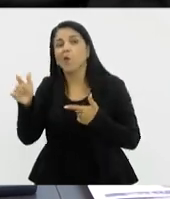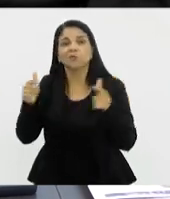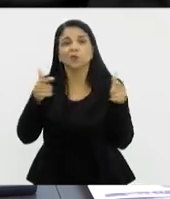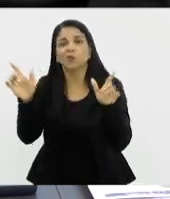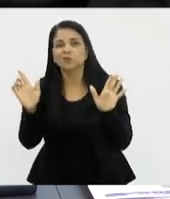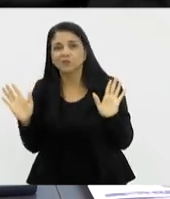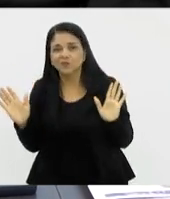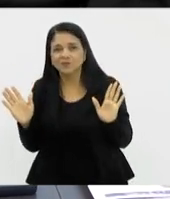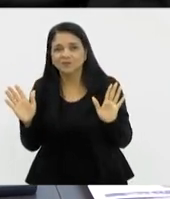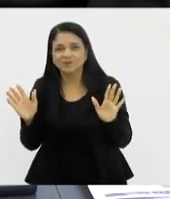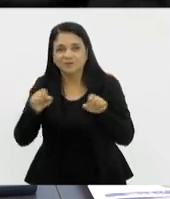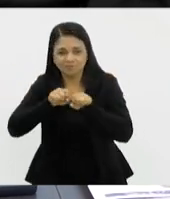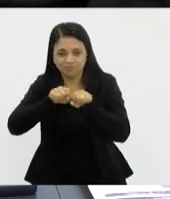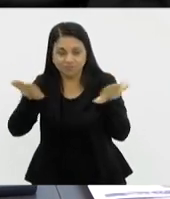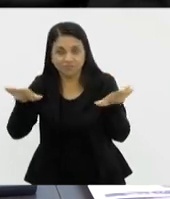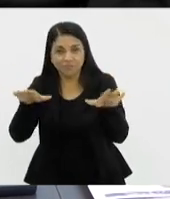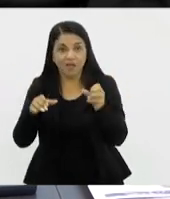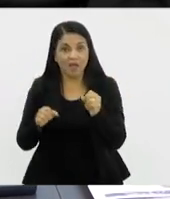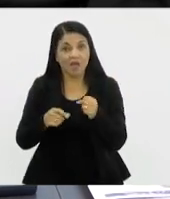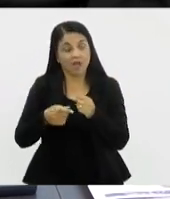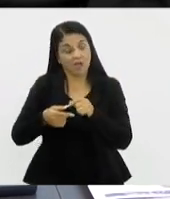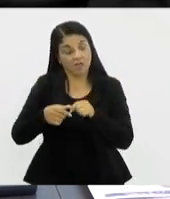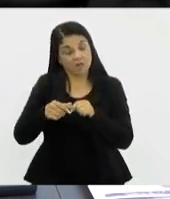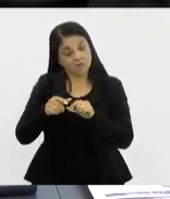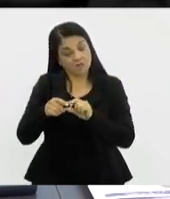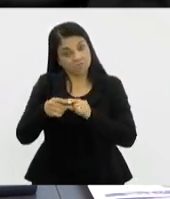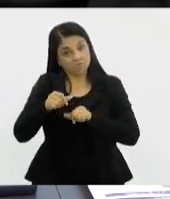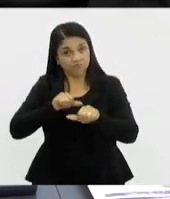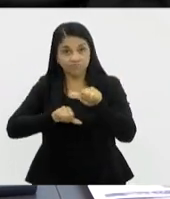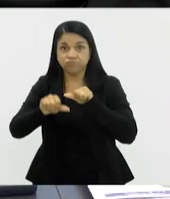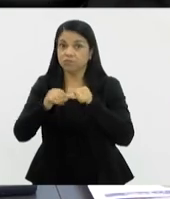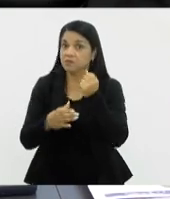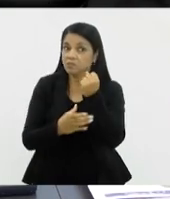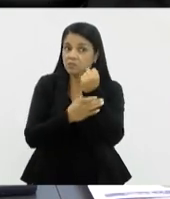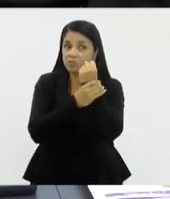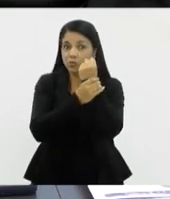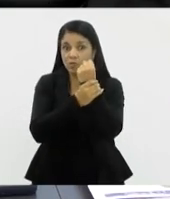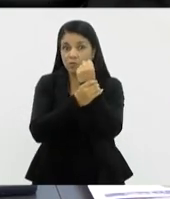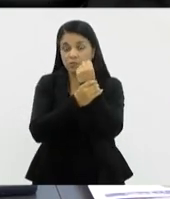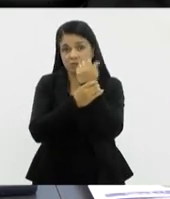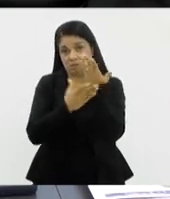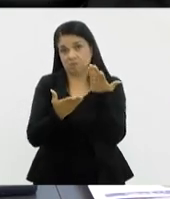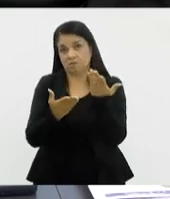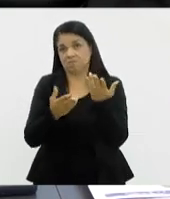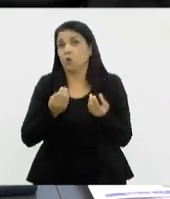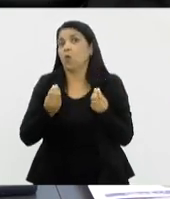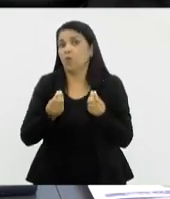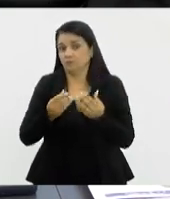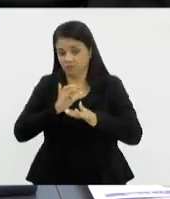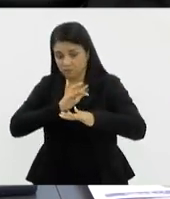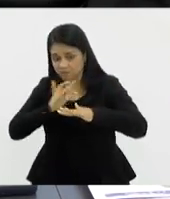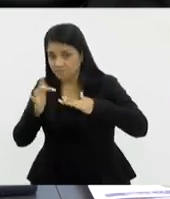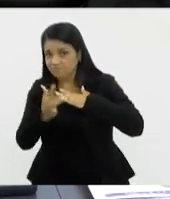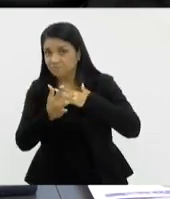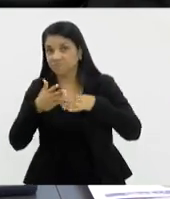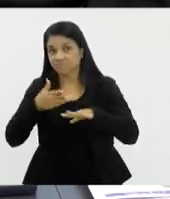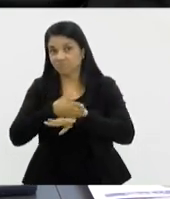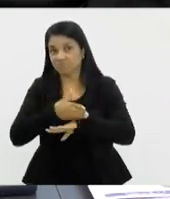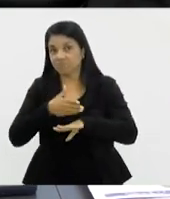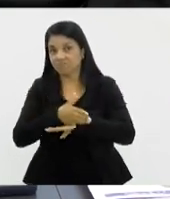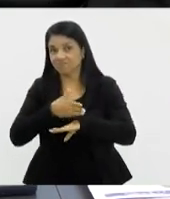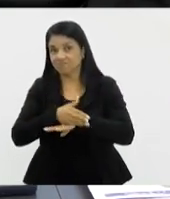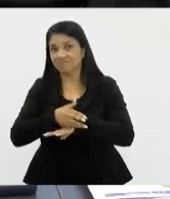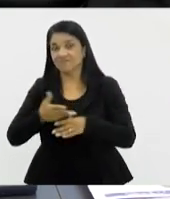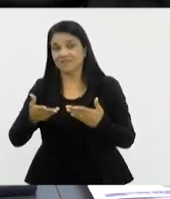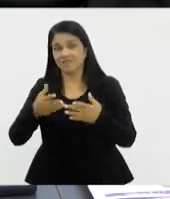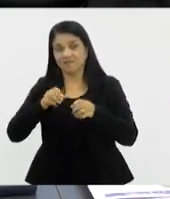Em vez de virar segurança, pô, nossas redes são invadidas a toda hora, para entrar e levar